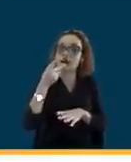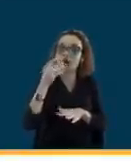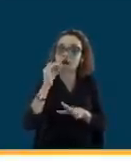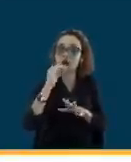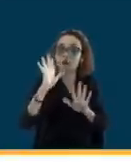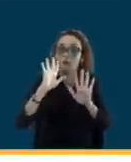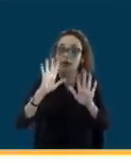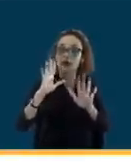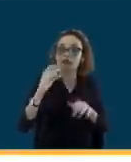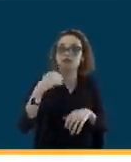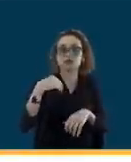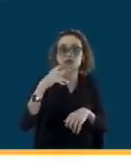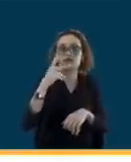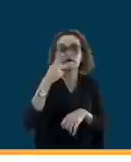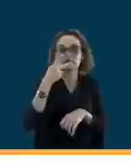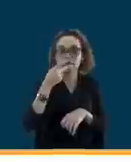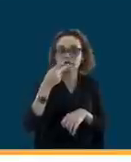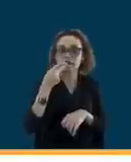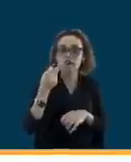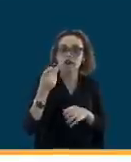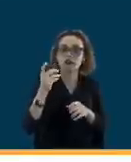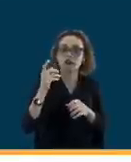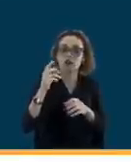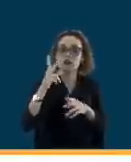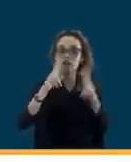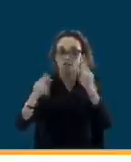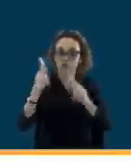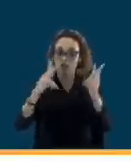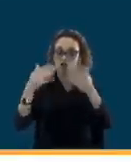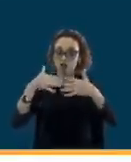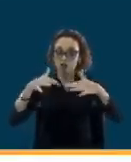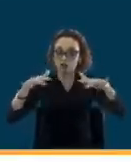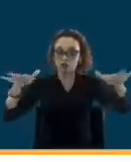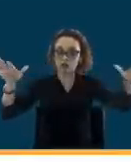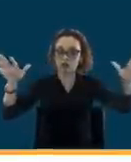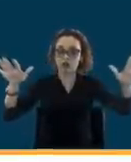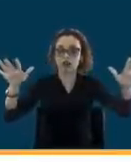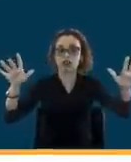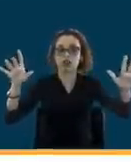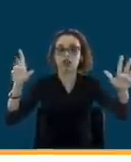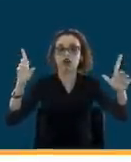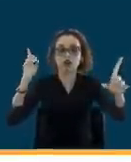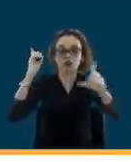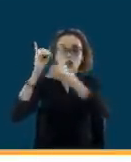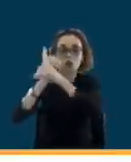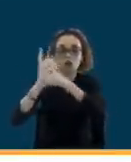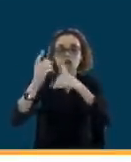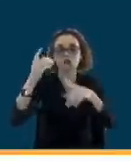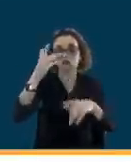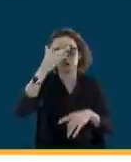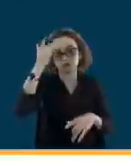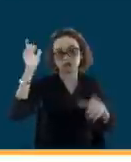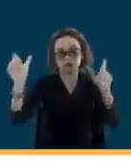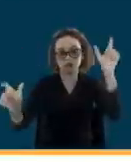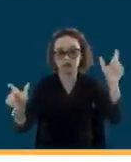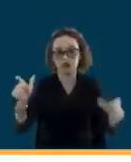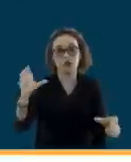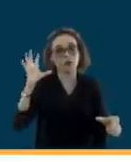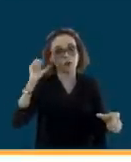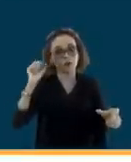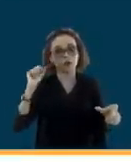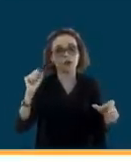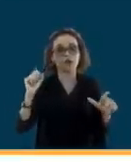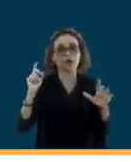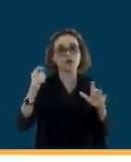o vento ele vai por aí, né? E ele chega em algum lugar, e que seja em poucos ouvidos, mas em